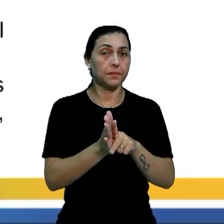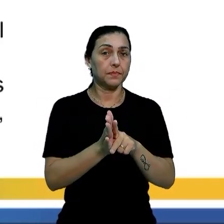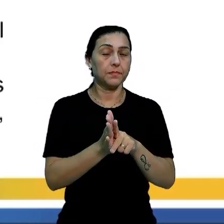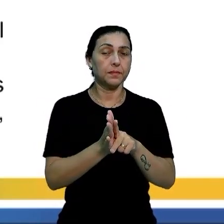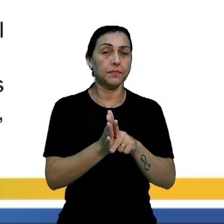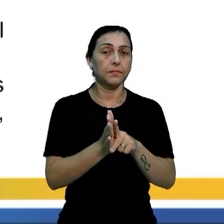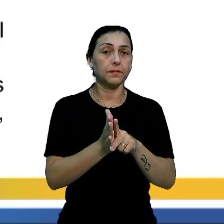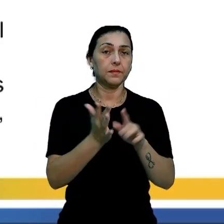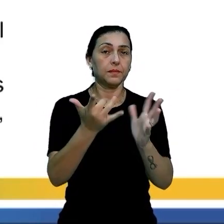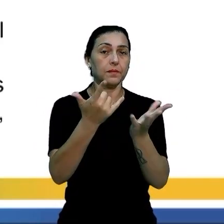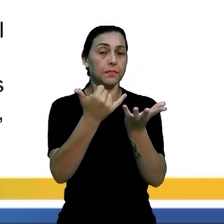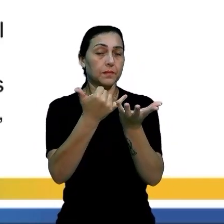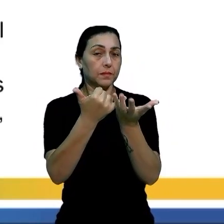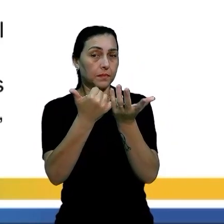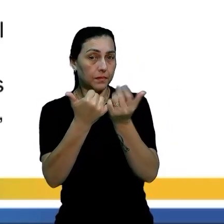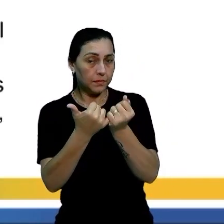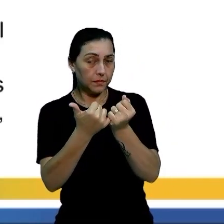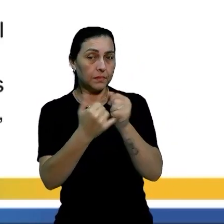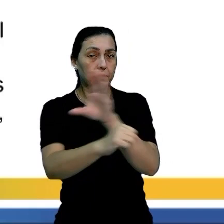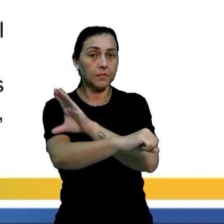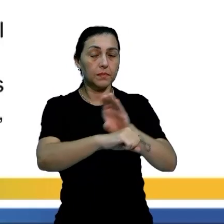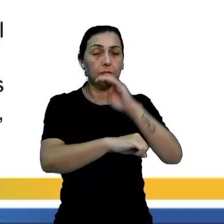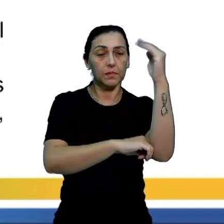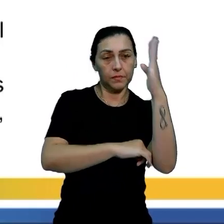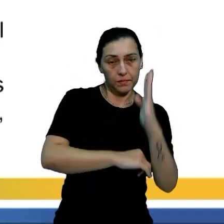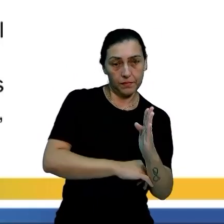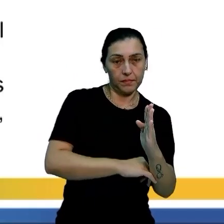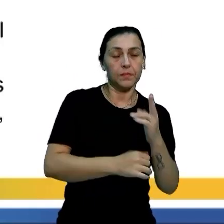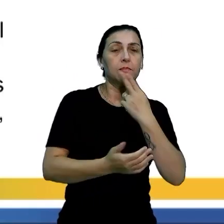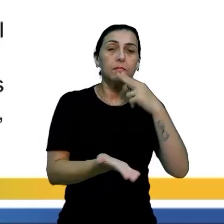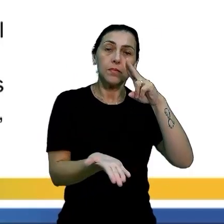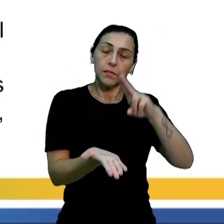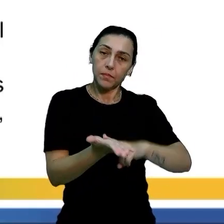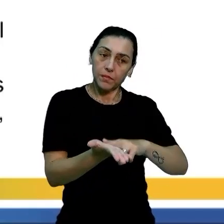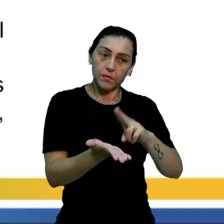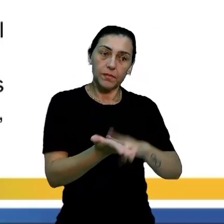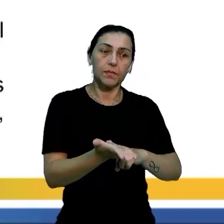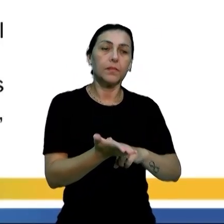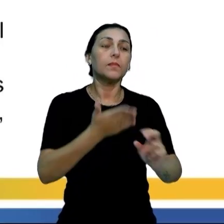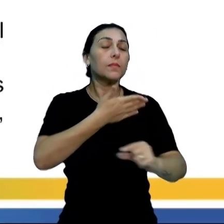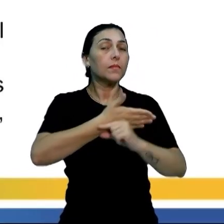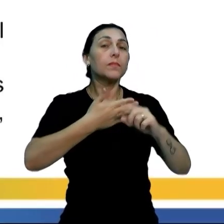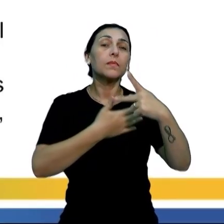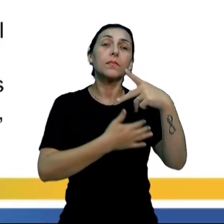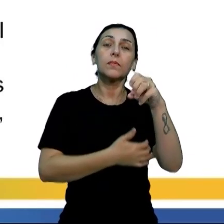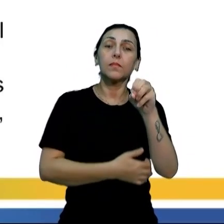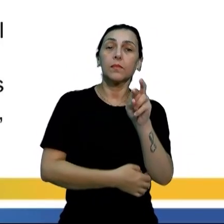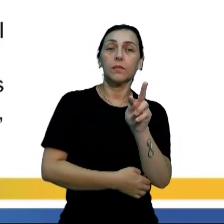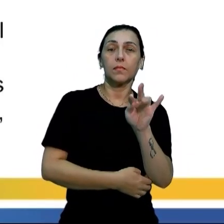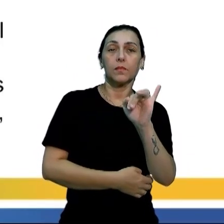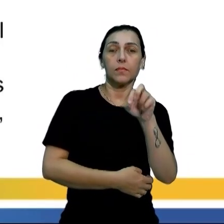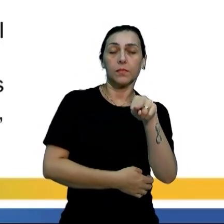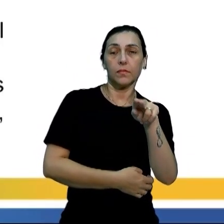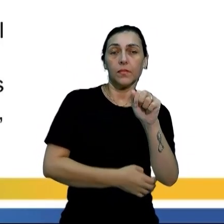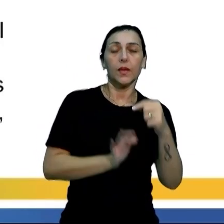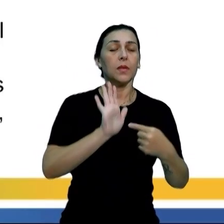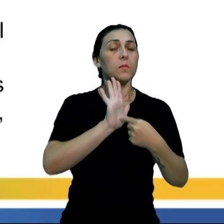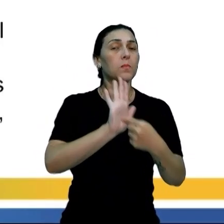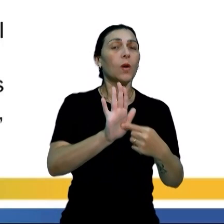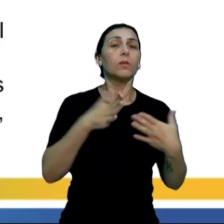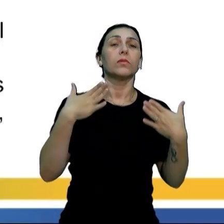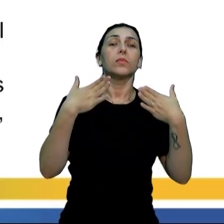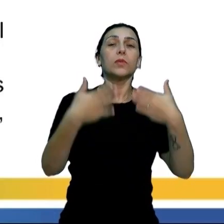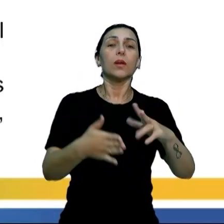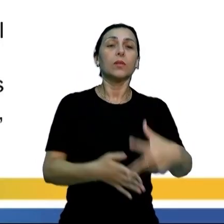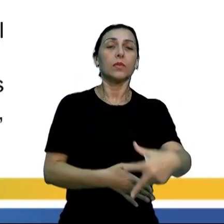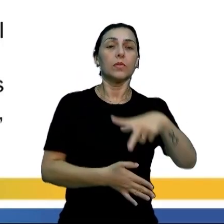Pertencentes ao patrimônio cultural brasileiro, a carta de Pero Vaz de Caminha e a obra de Portinari retratam a chegada dos